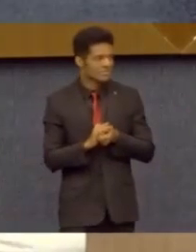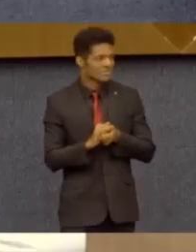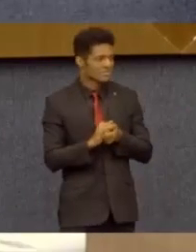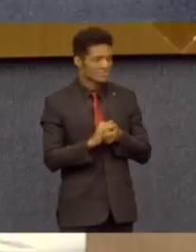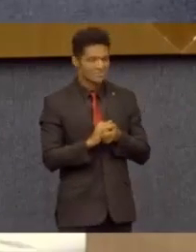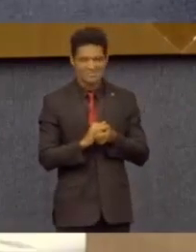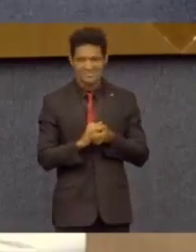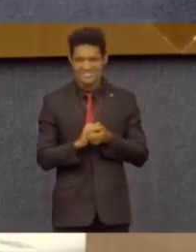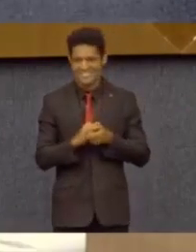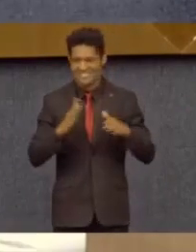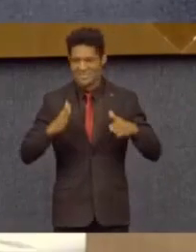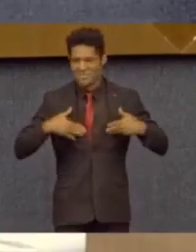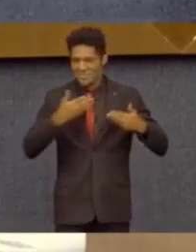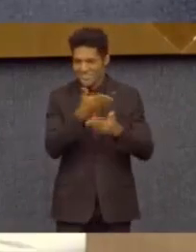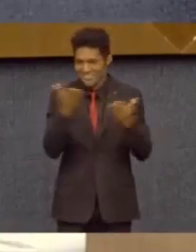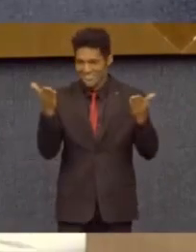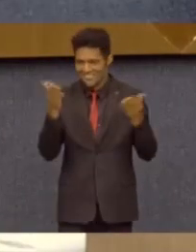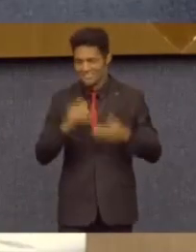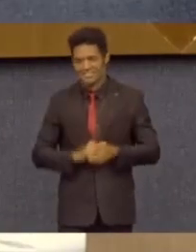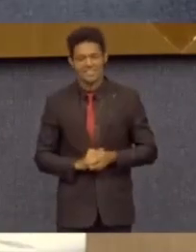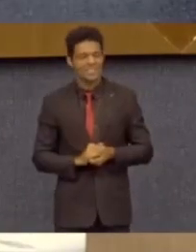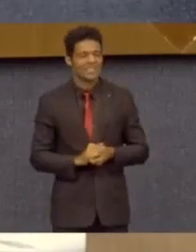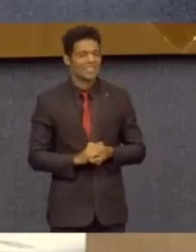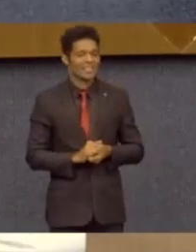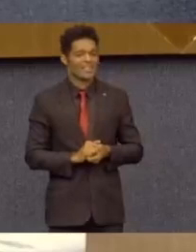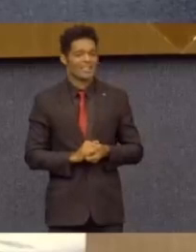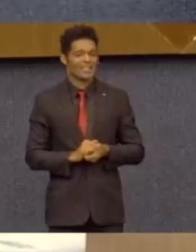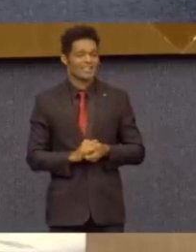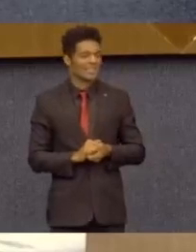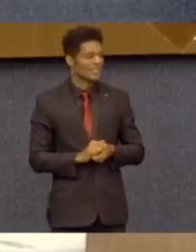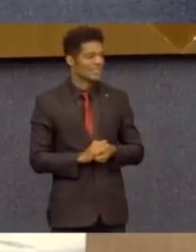Peguei vocês de surpresa, né?